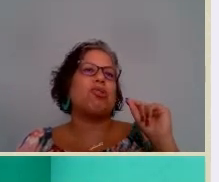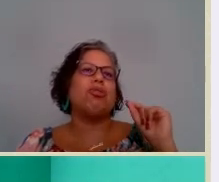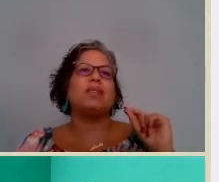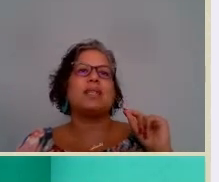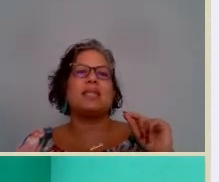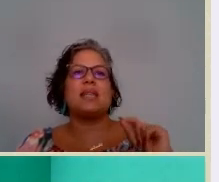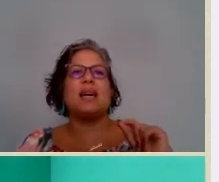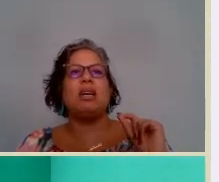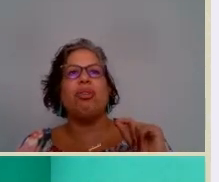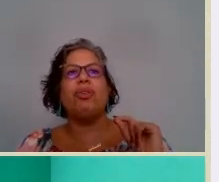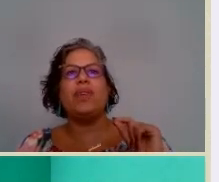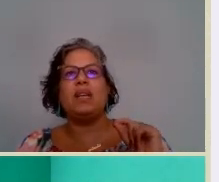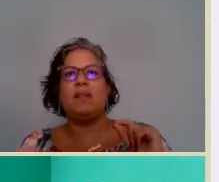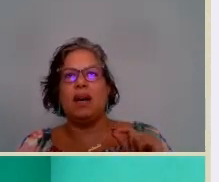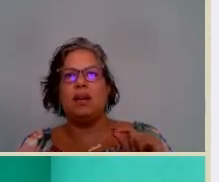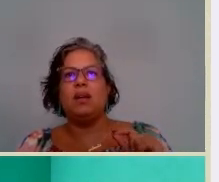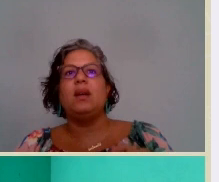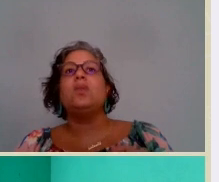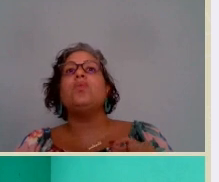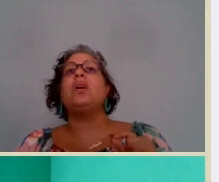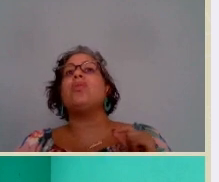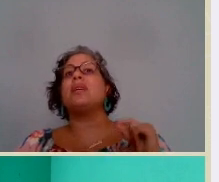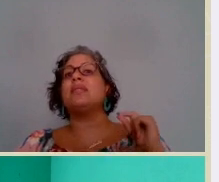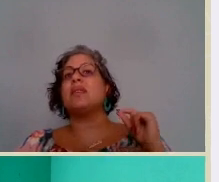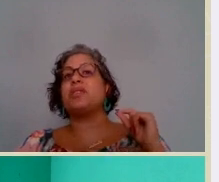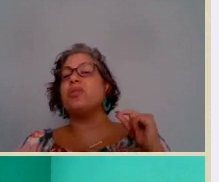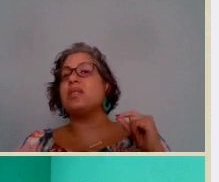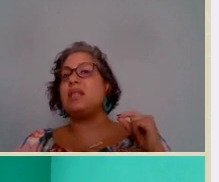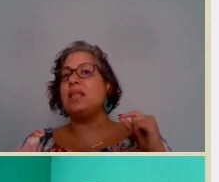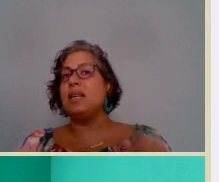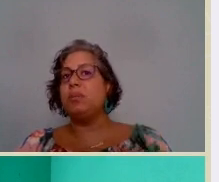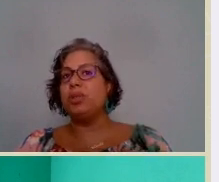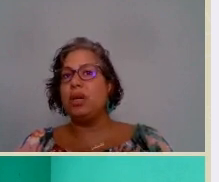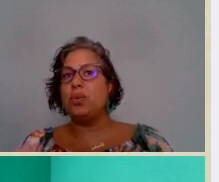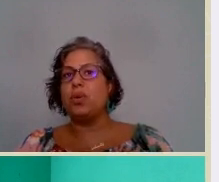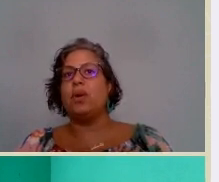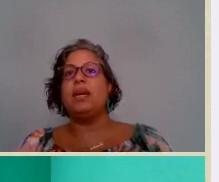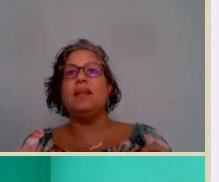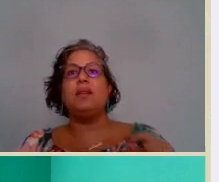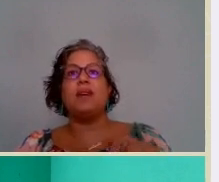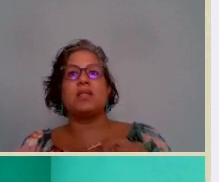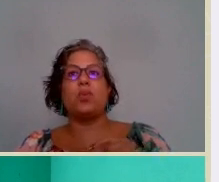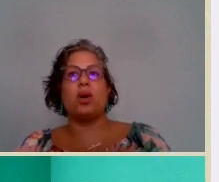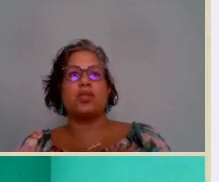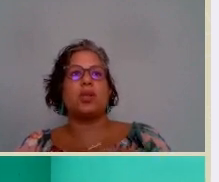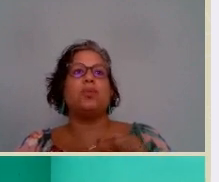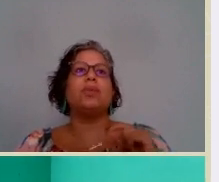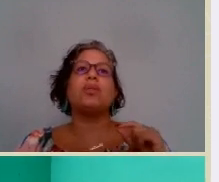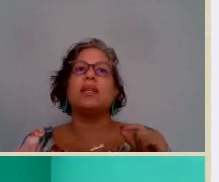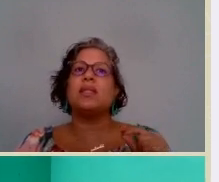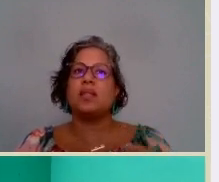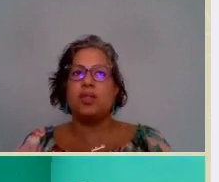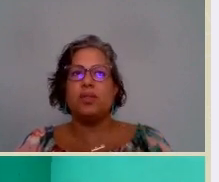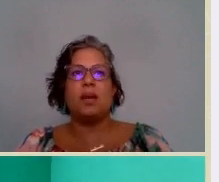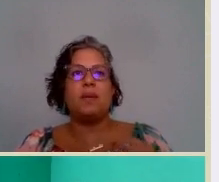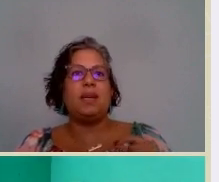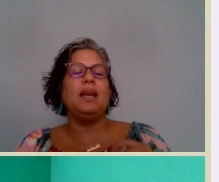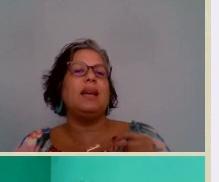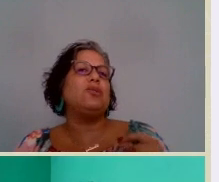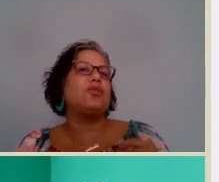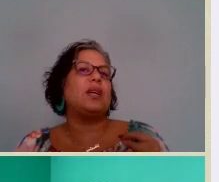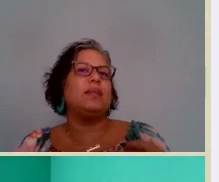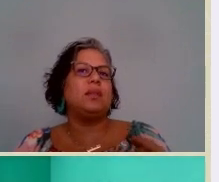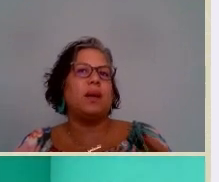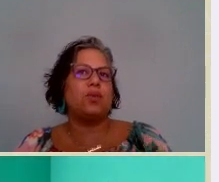para contrarestar o ódio digital uma organização sem ánimo de lucro e anti-vax watch uma organização que